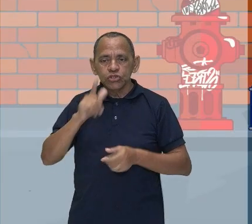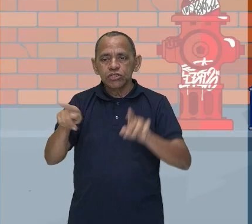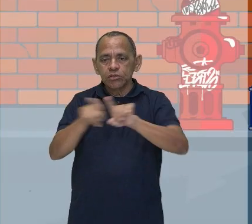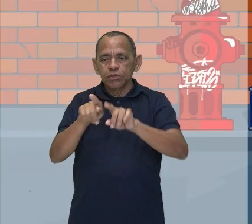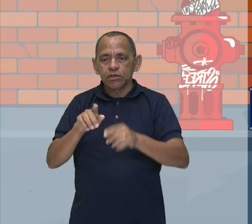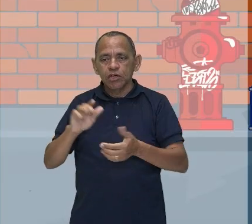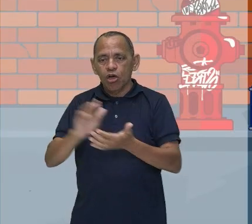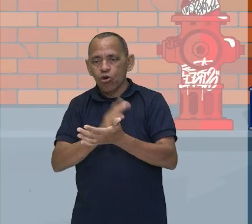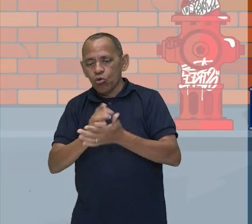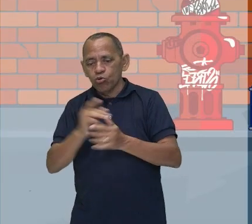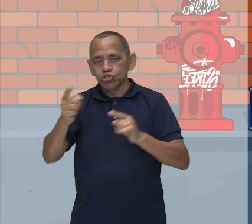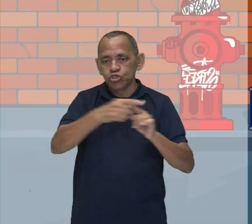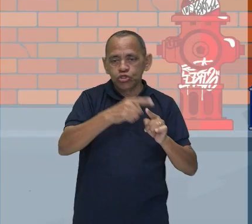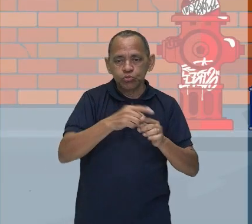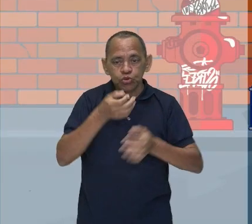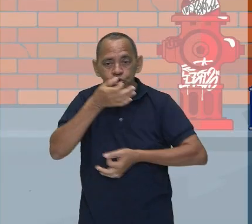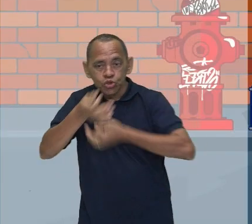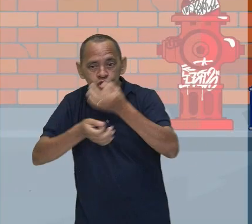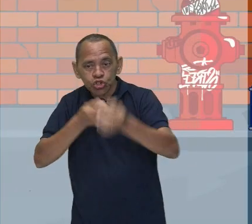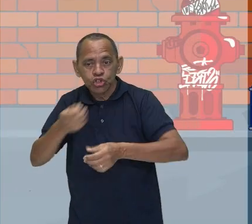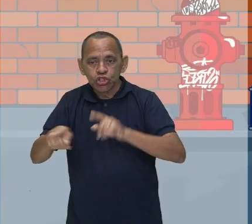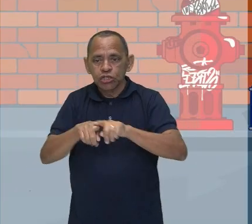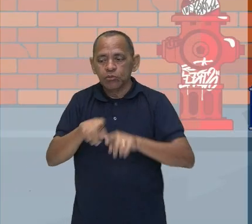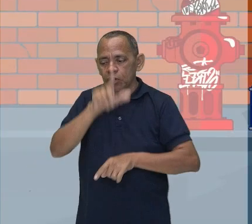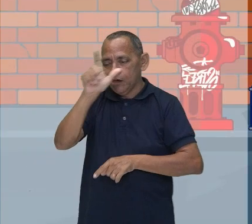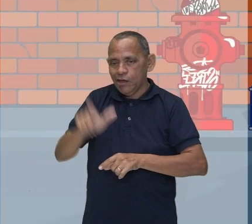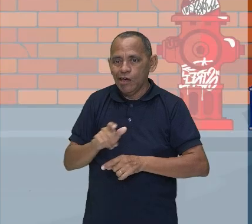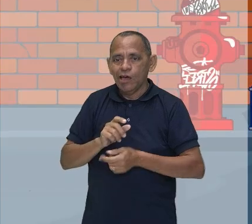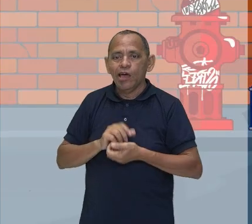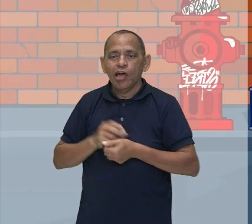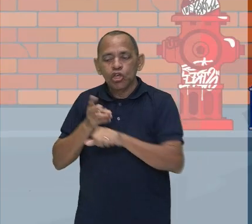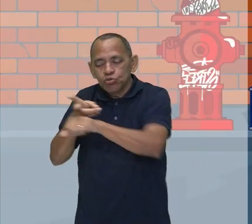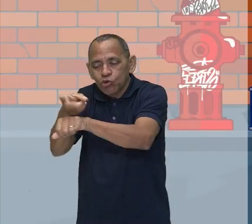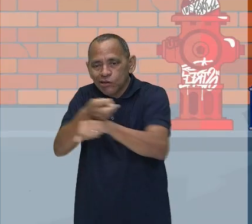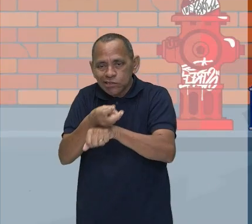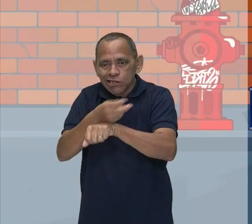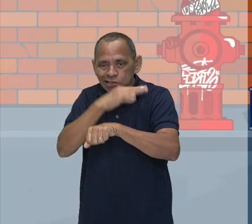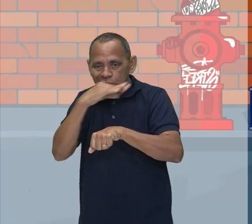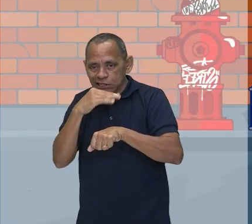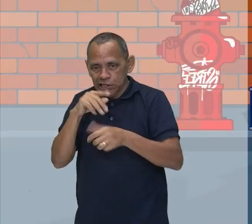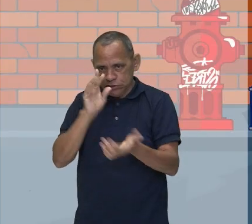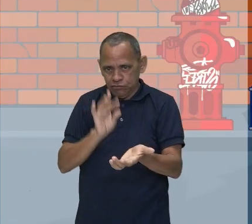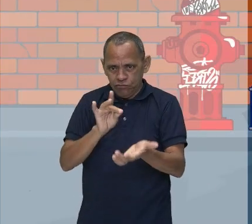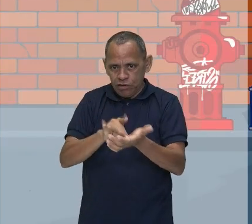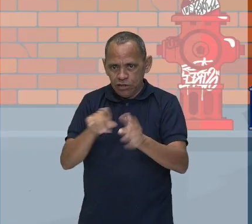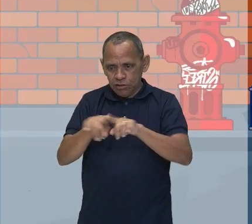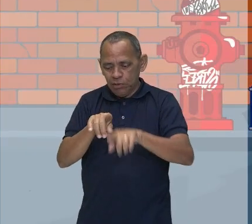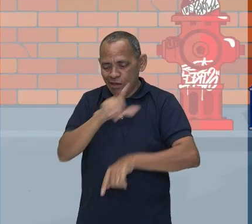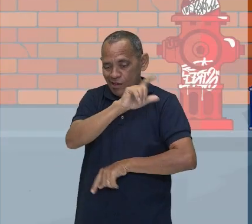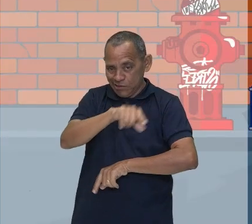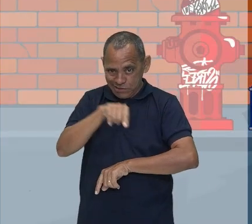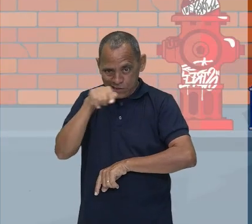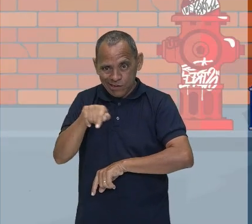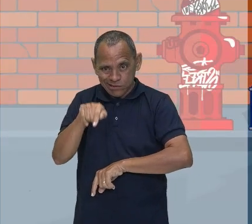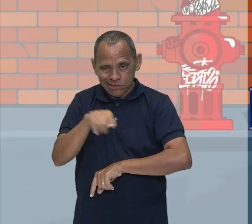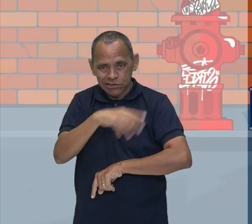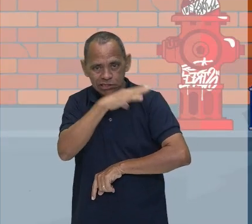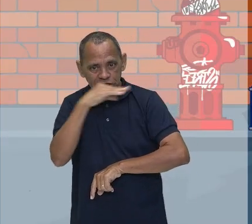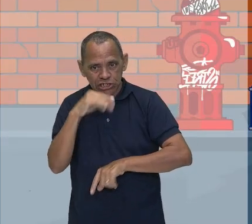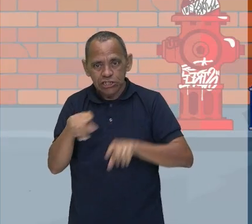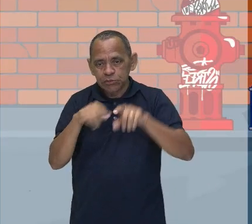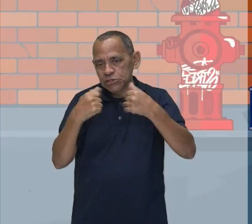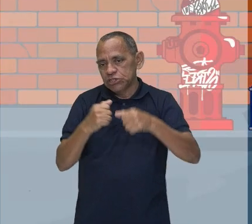aqui, ó, malabarismo para tentar sobreviver, exploração, né, da criança em si, uma criança que deveria estar na escola, não está ali